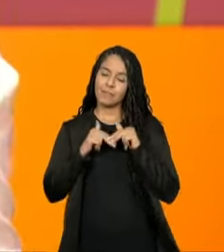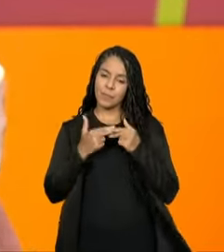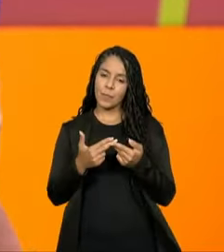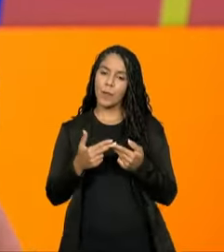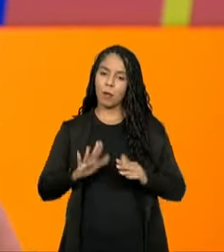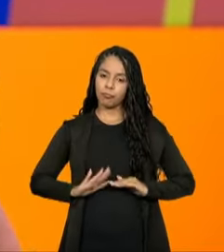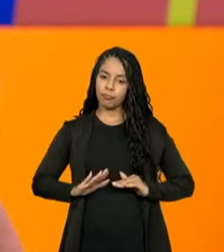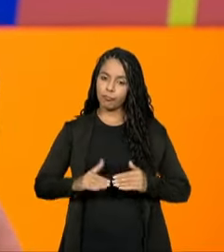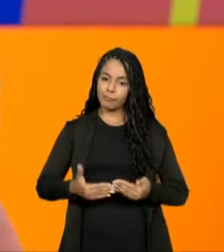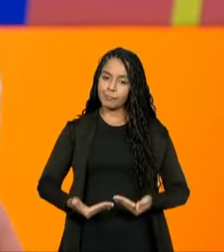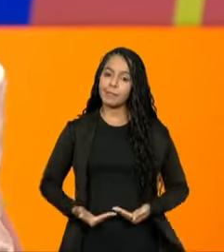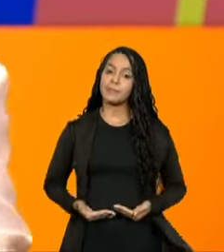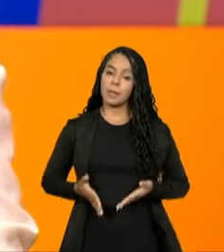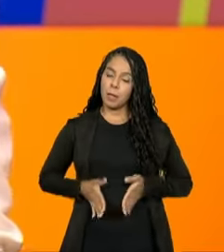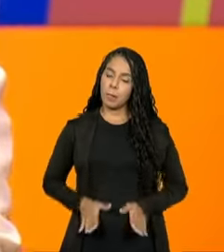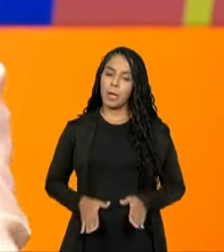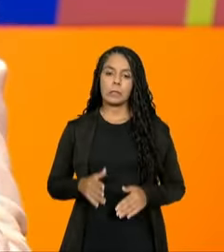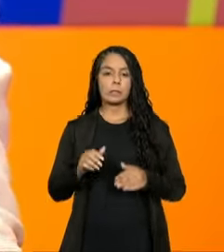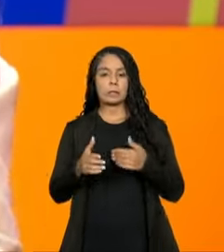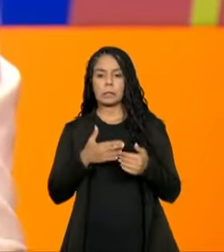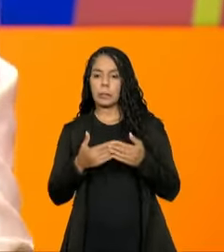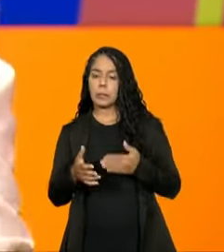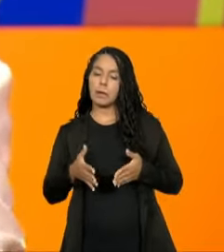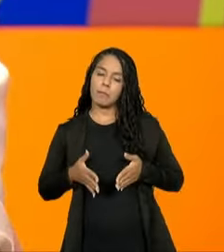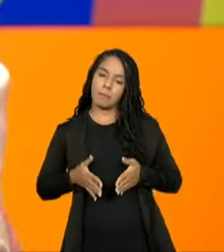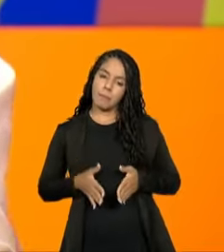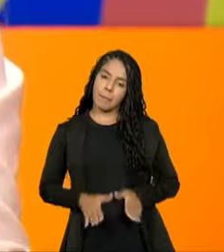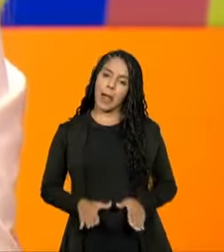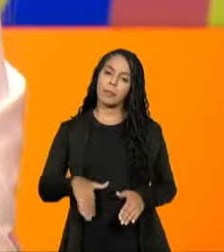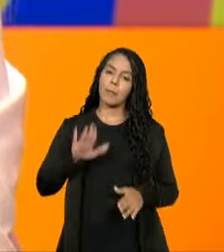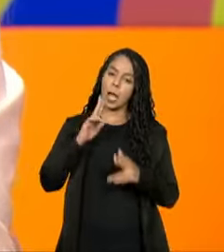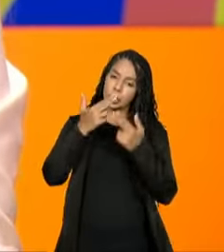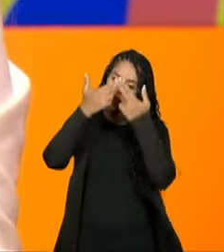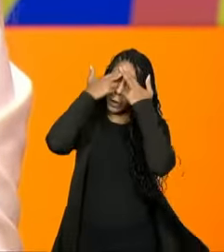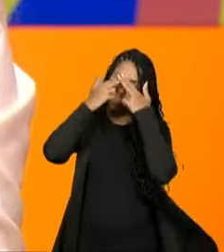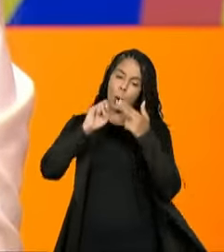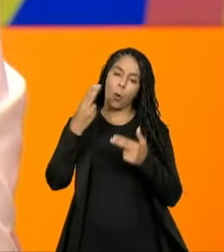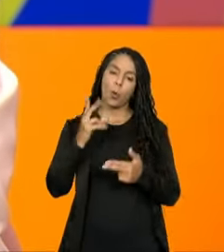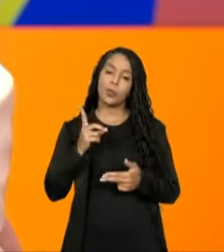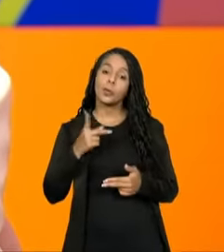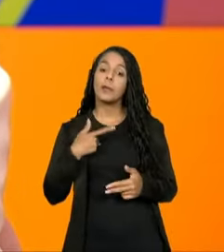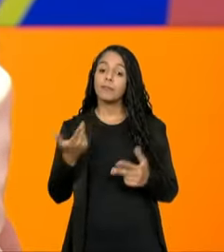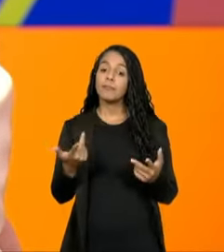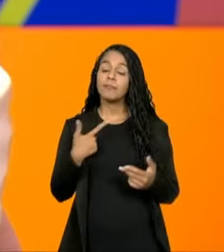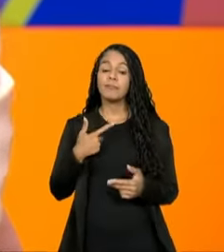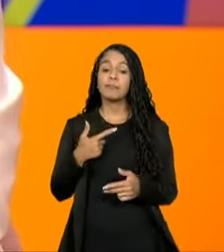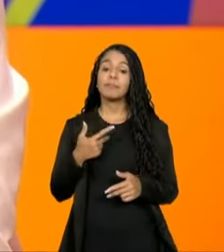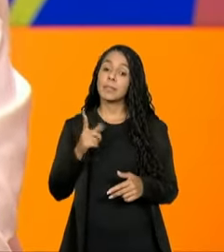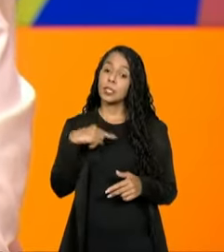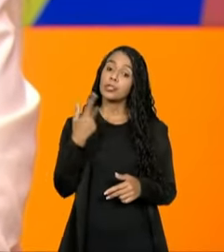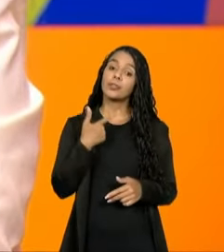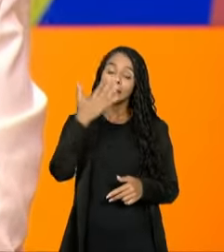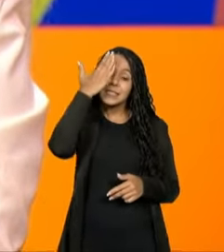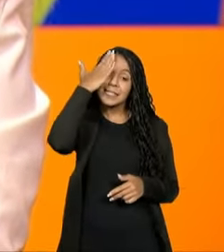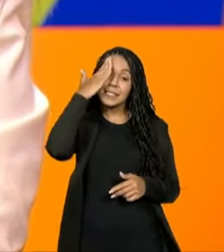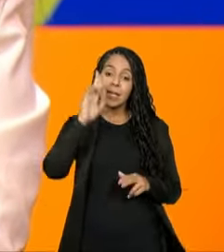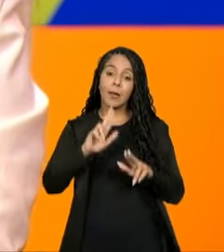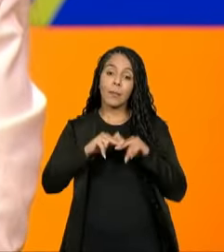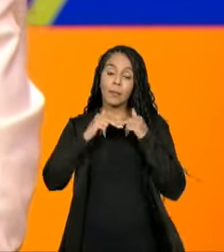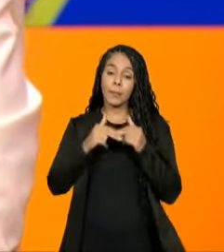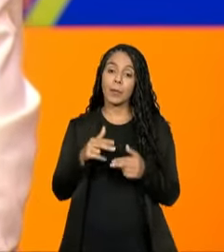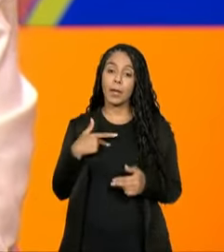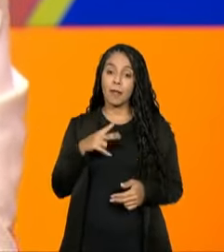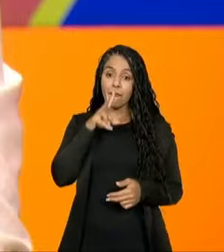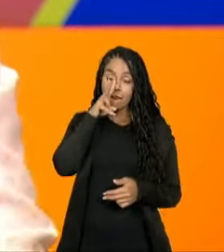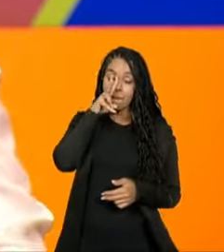mesma, independente da via de parto, claro que haverá partos mais traumatizantes ou não, mas independente da via de parto, a gente sabe que por uma questão vetorial